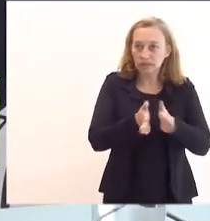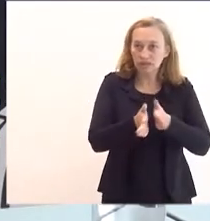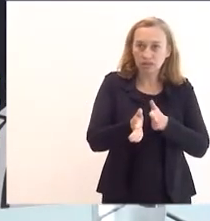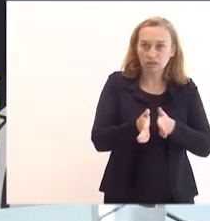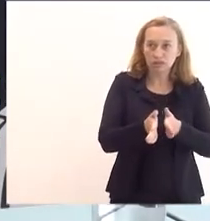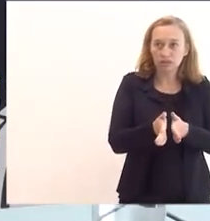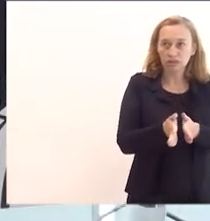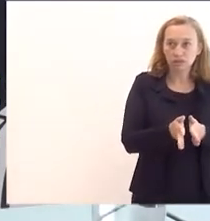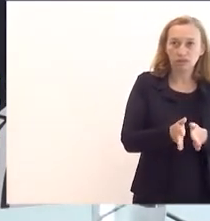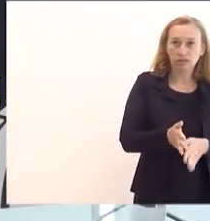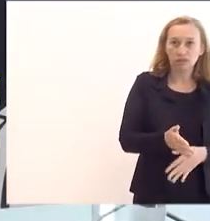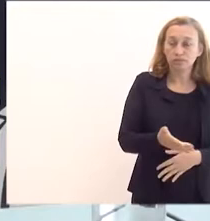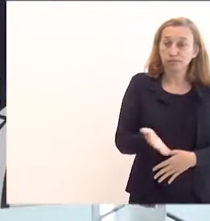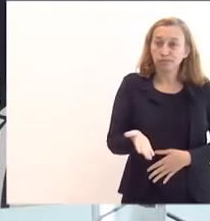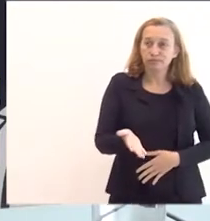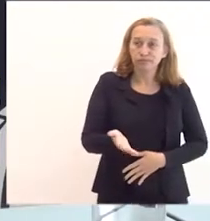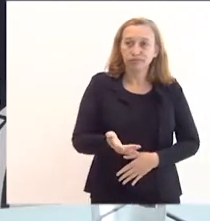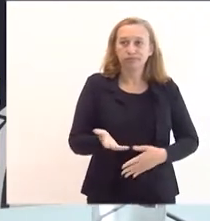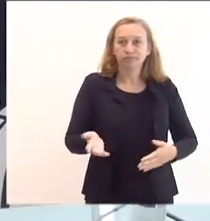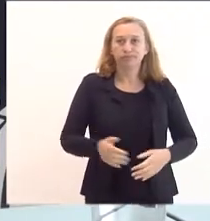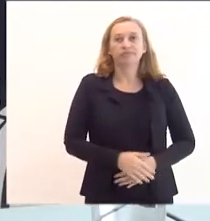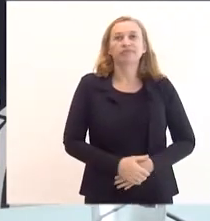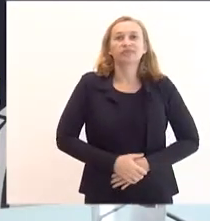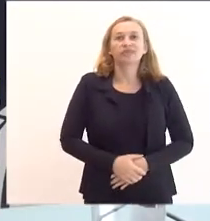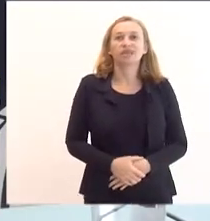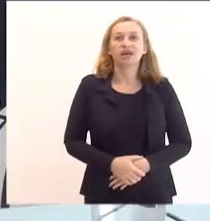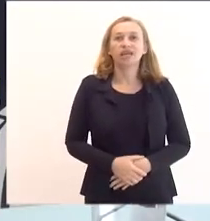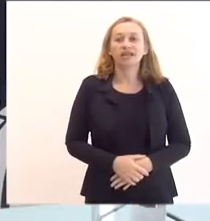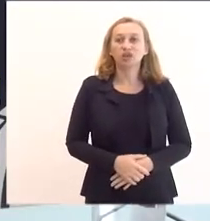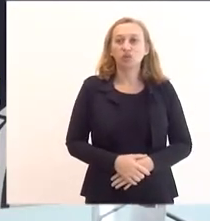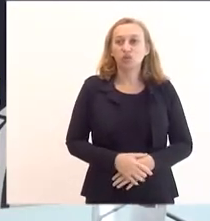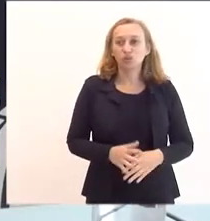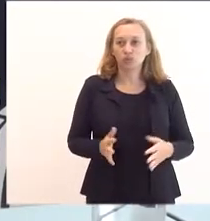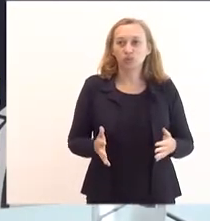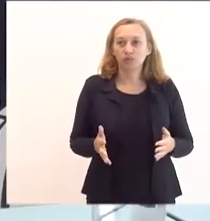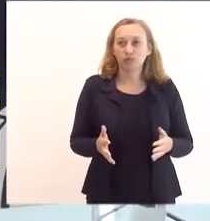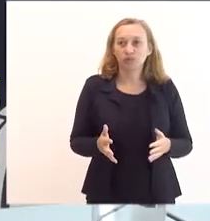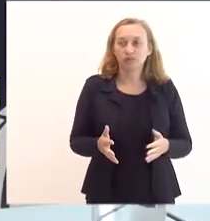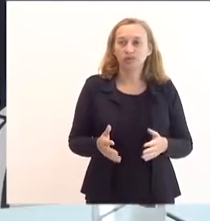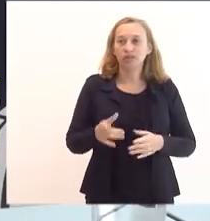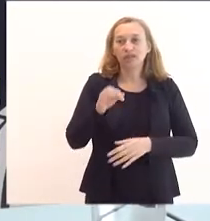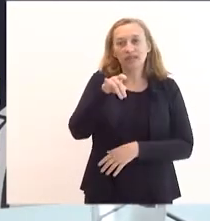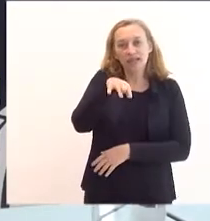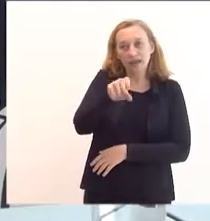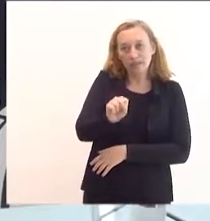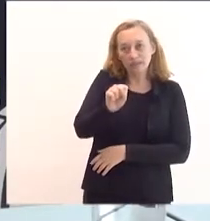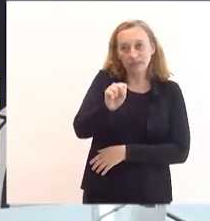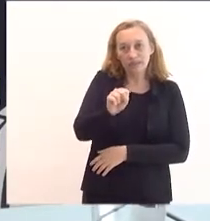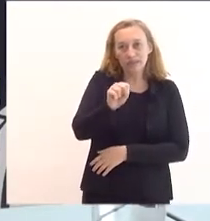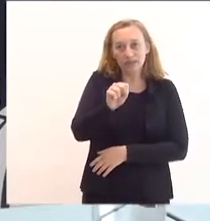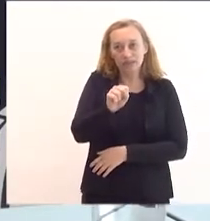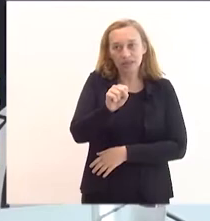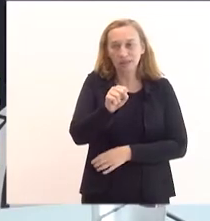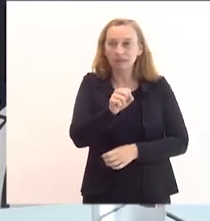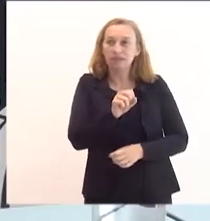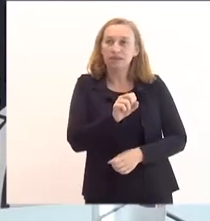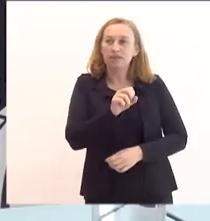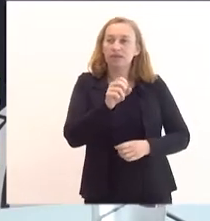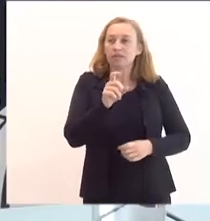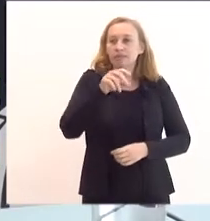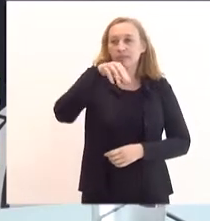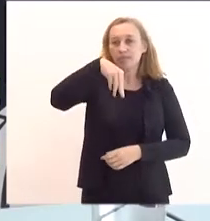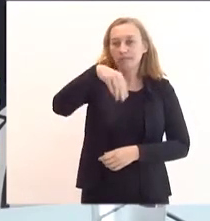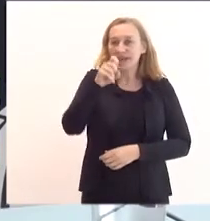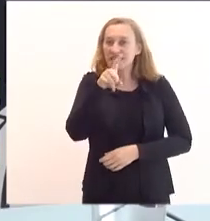favorecidos, que, dependendo da dosagem da cannabis medicinal, pode custar R$1.000, R$1.200. Mais